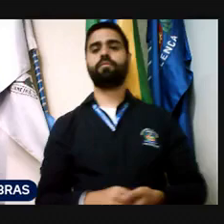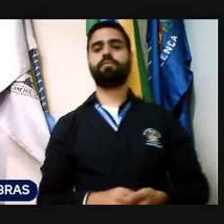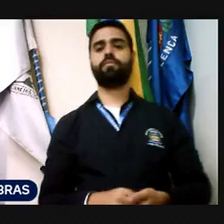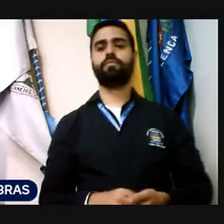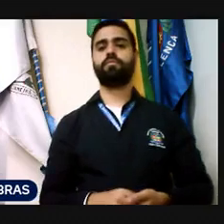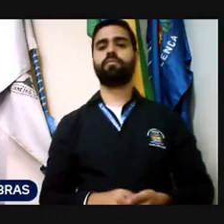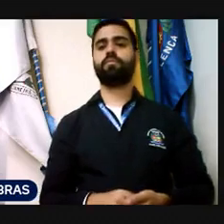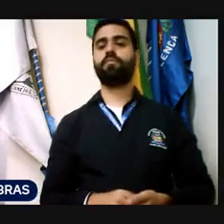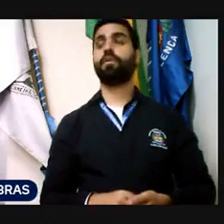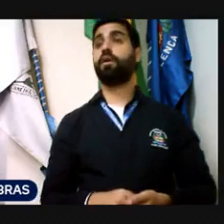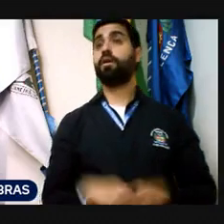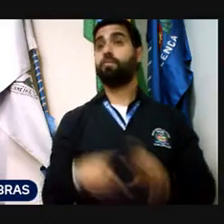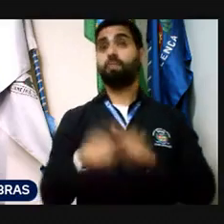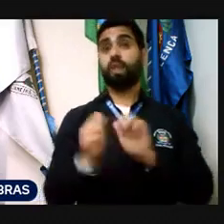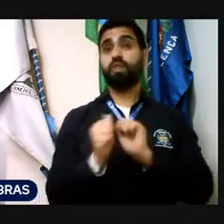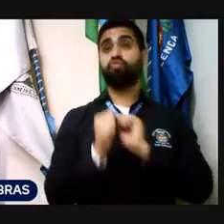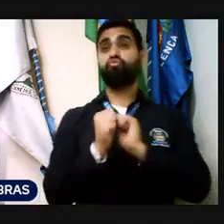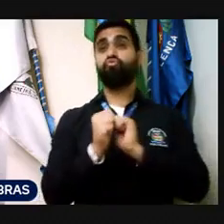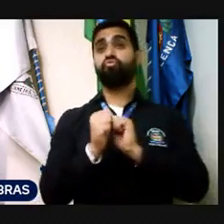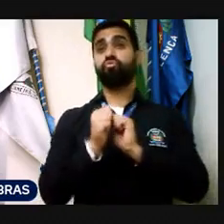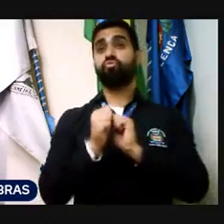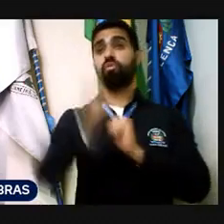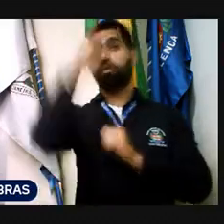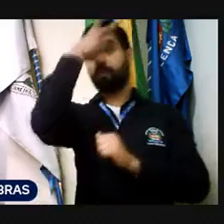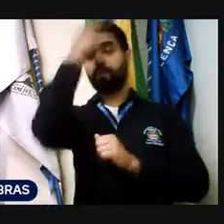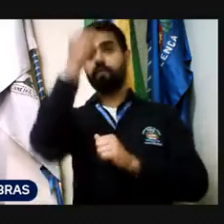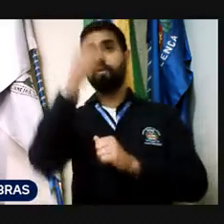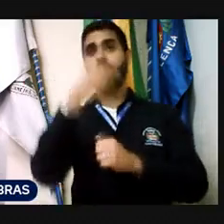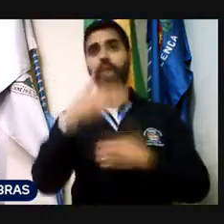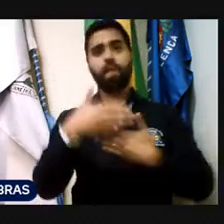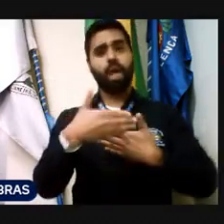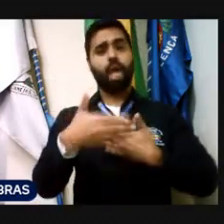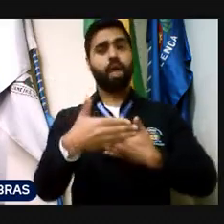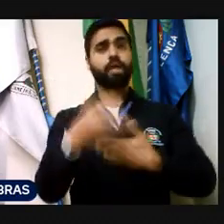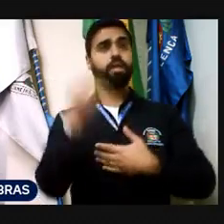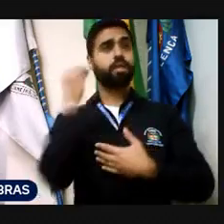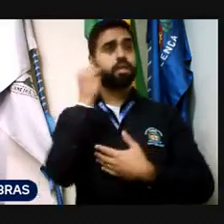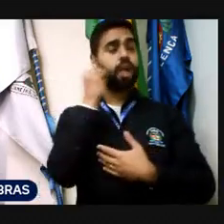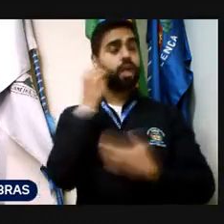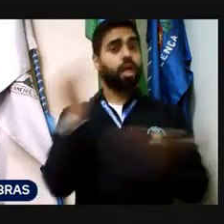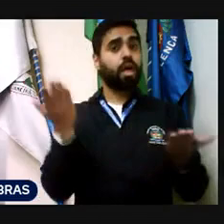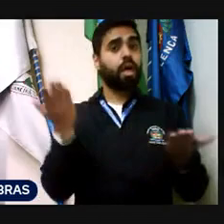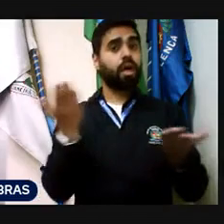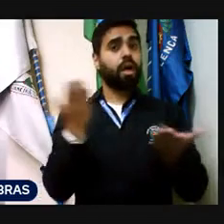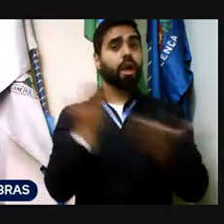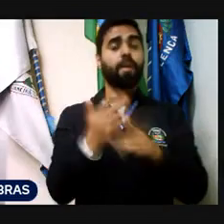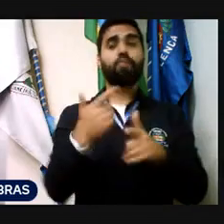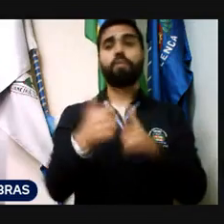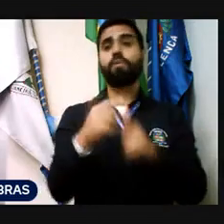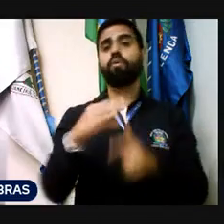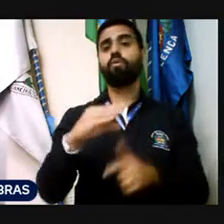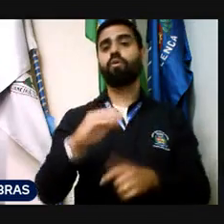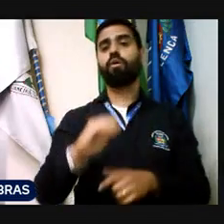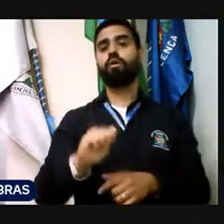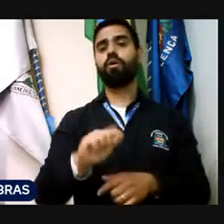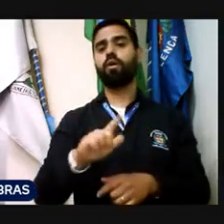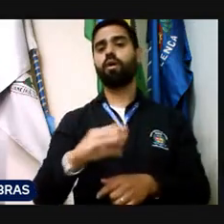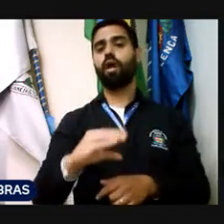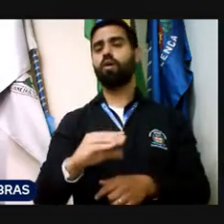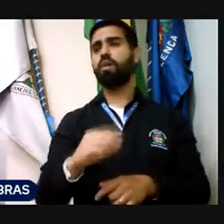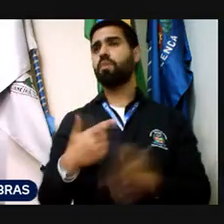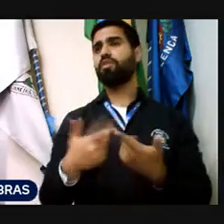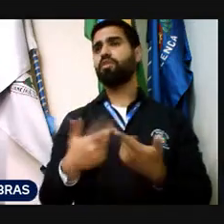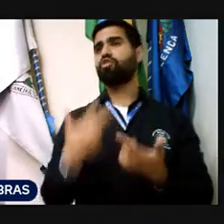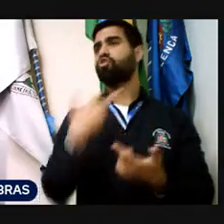com o prefeito, tentar, com a mais brevidade possível, estar tentando solucionar esse problema do cálculo, porque isso impede de vir